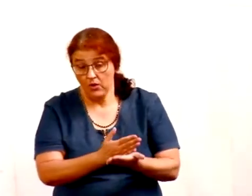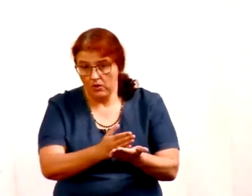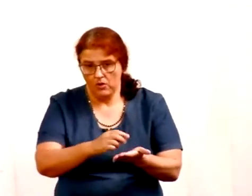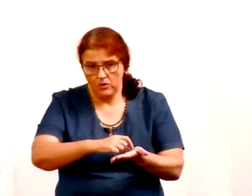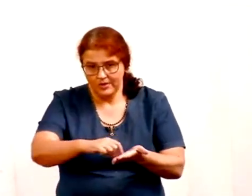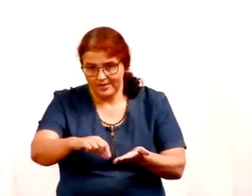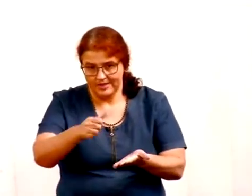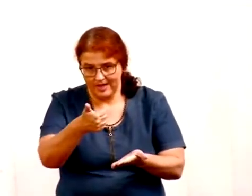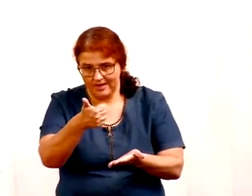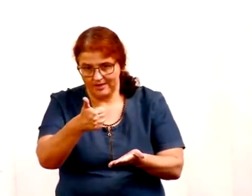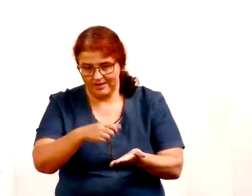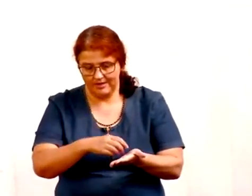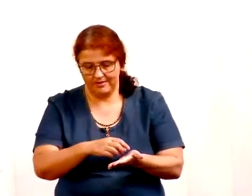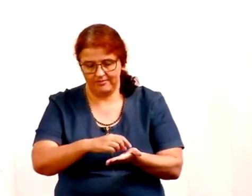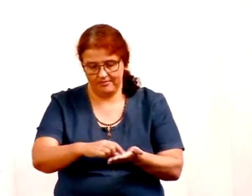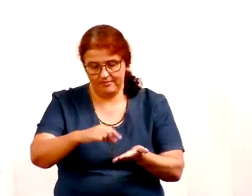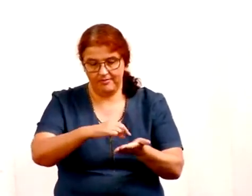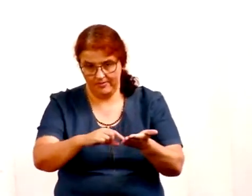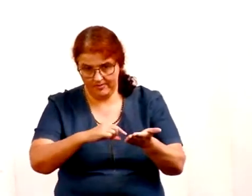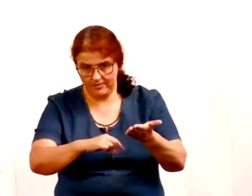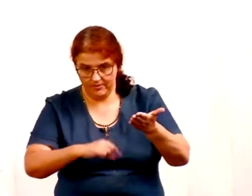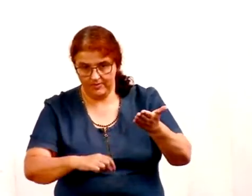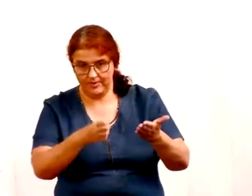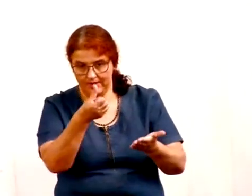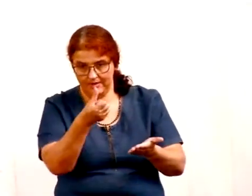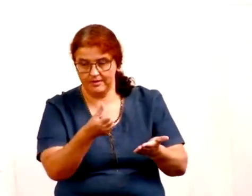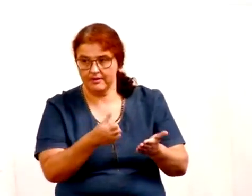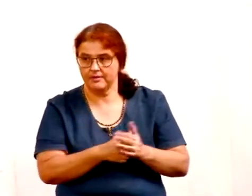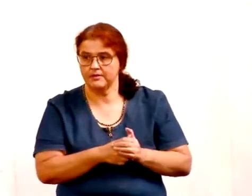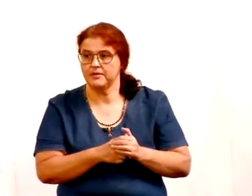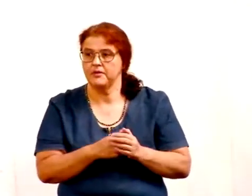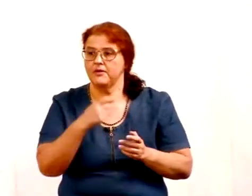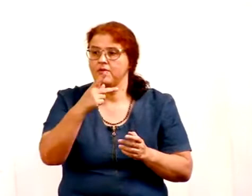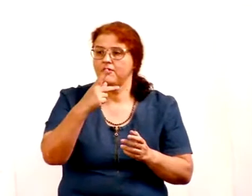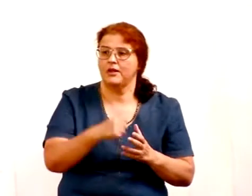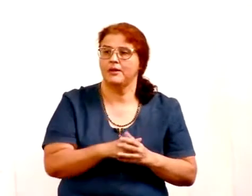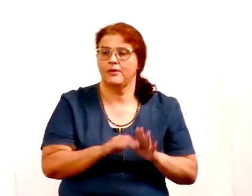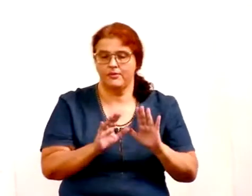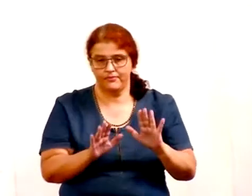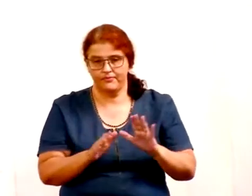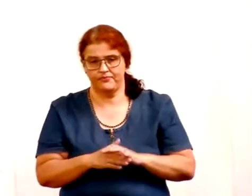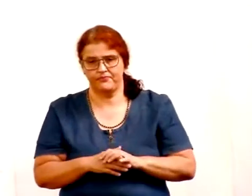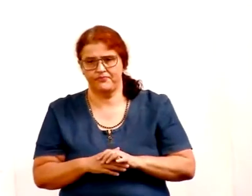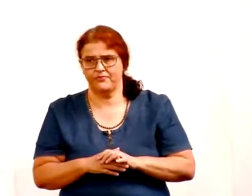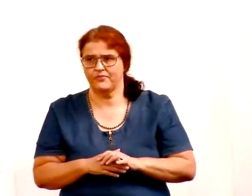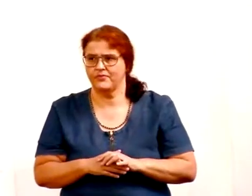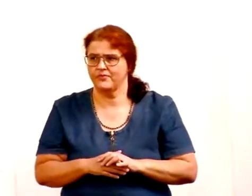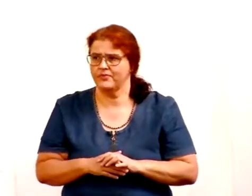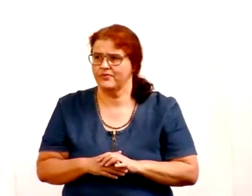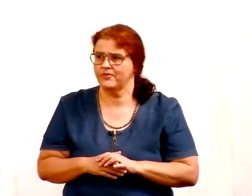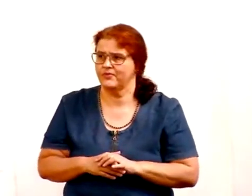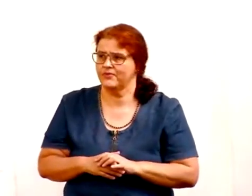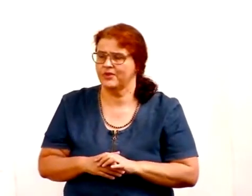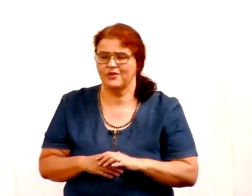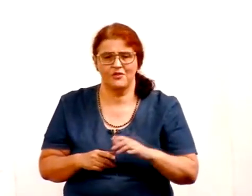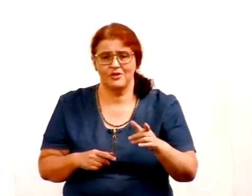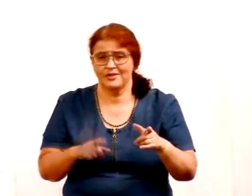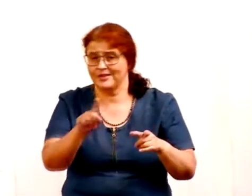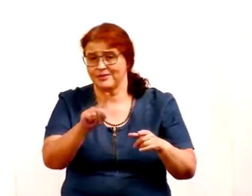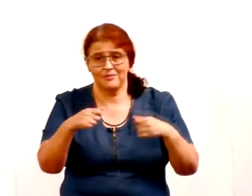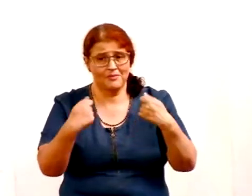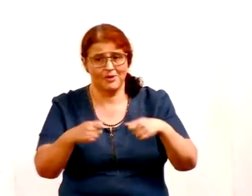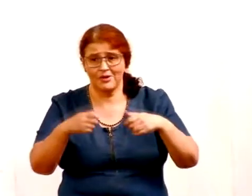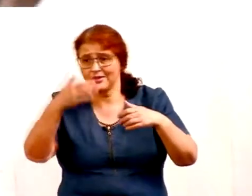mostrar isto. A ilustração do povo de Deus lá no deserto. Diz o texto, ora irmãos, não quero que